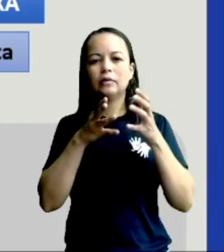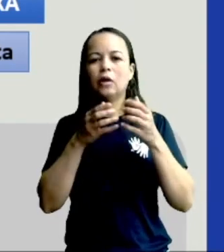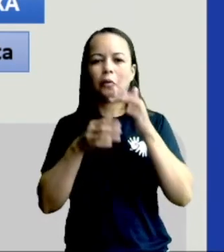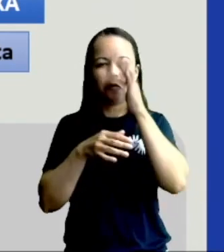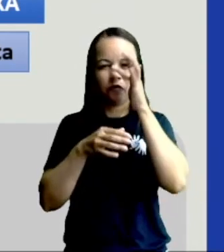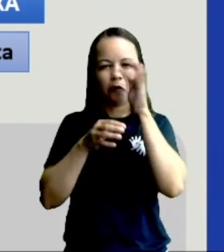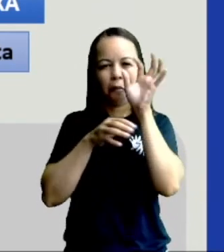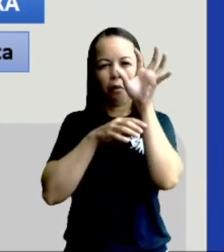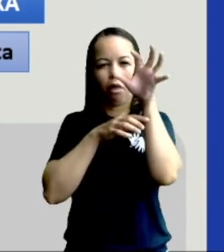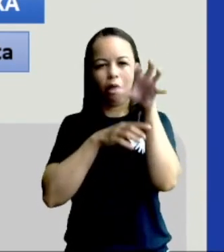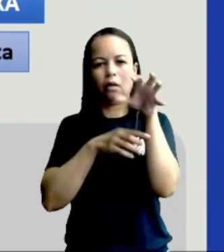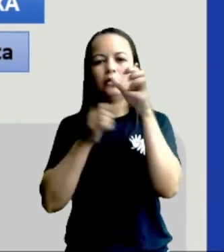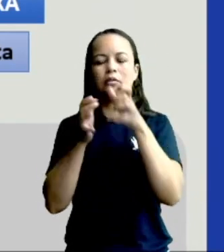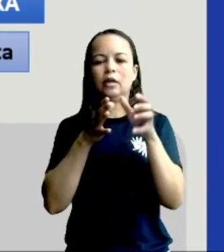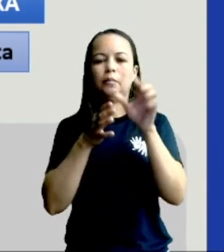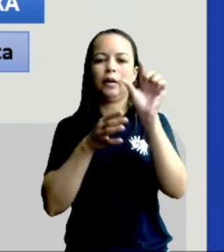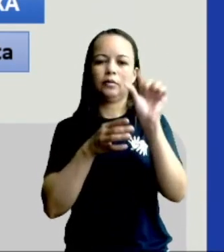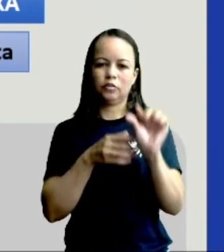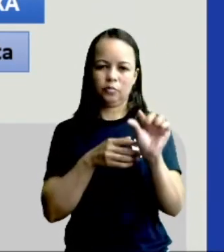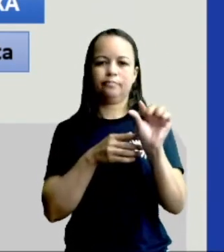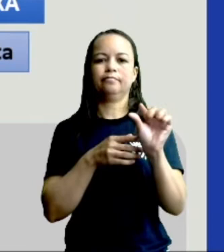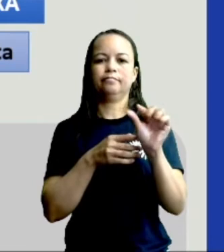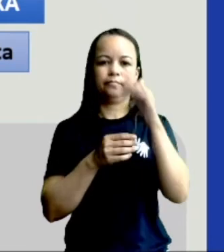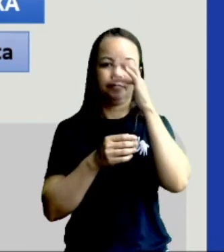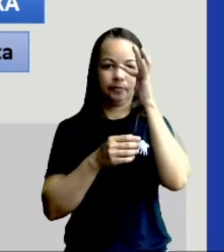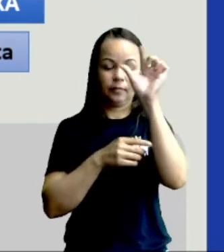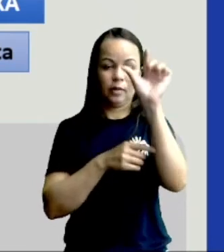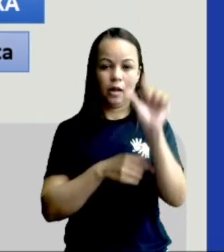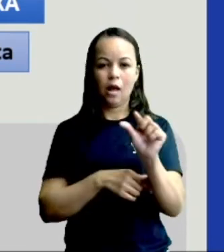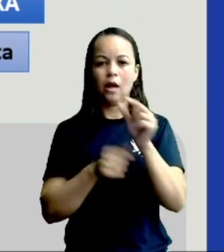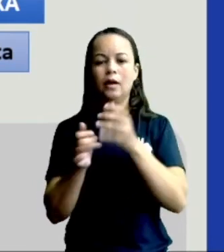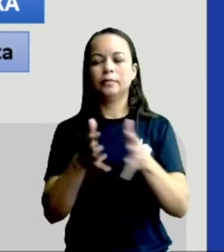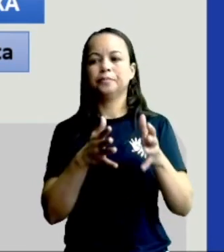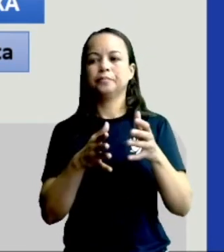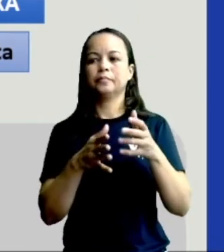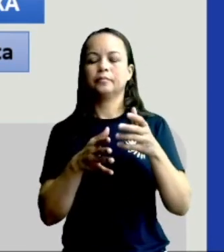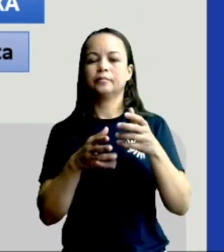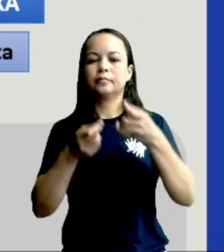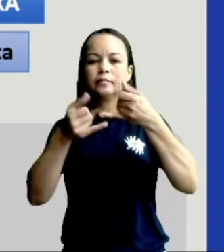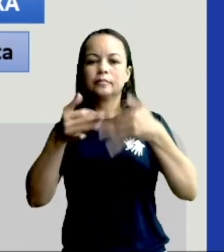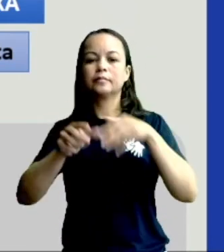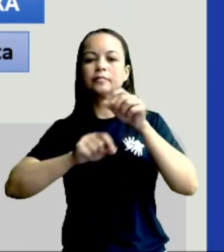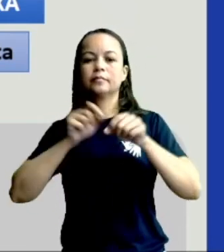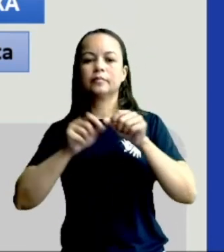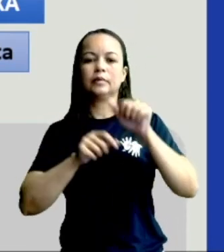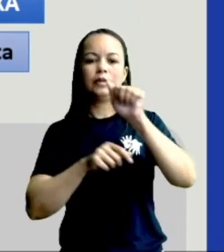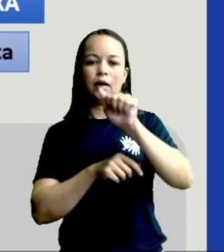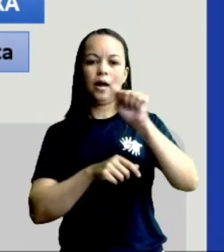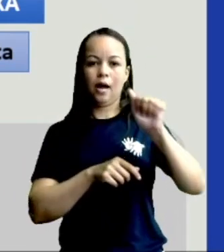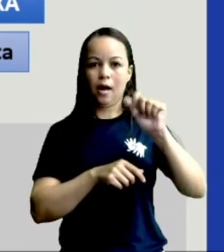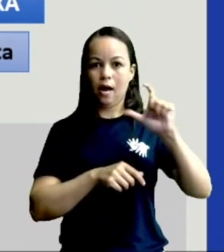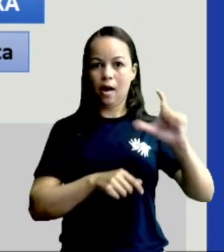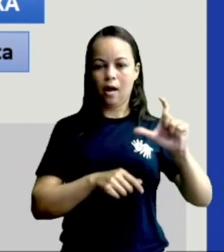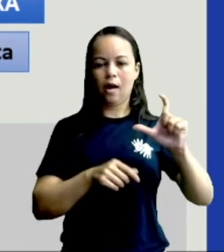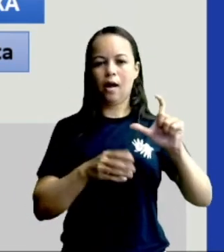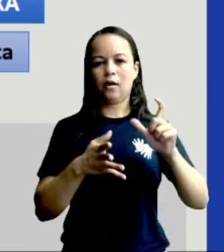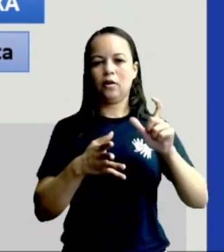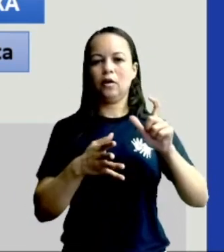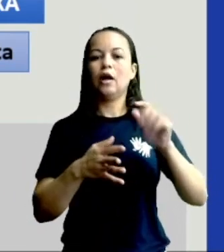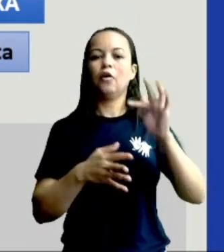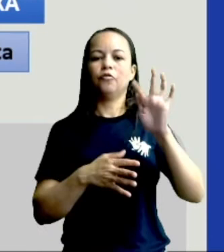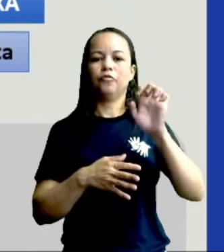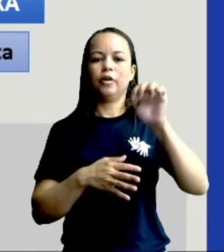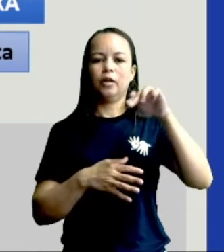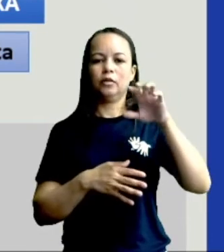dos galhos e plantas baixas. Isso quer dizer, por exemplo, que o genótipo azão condiciona o